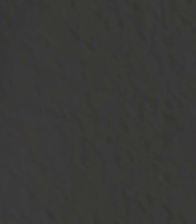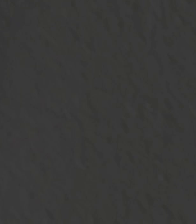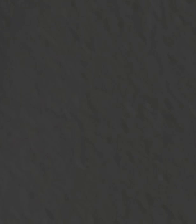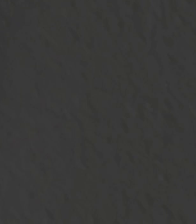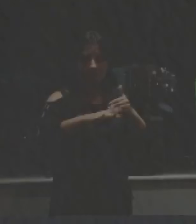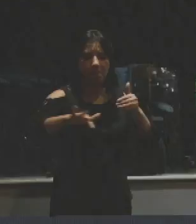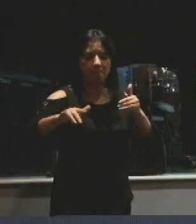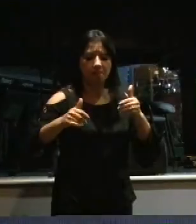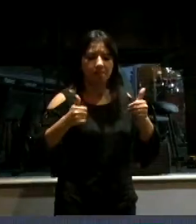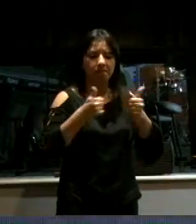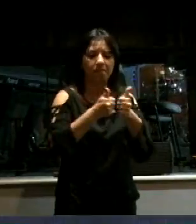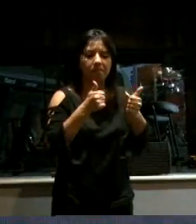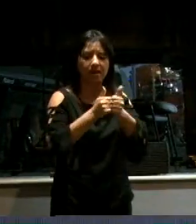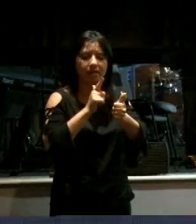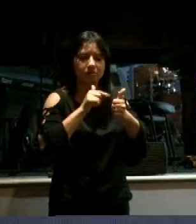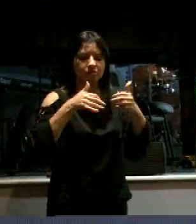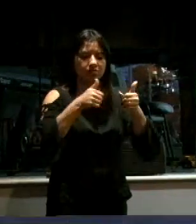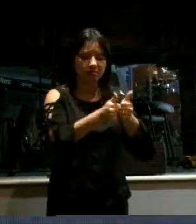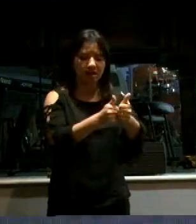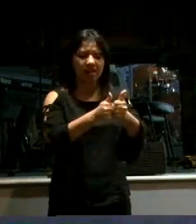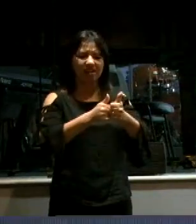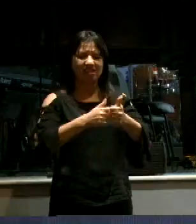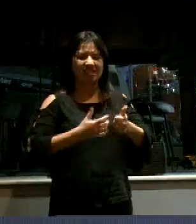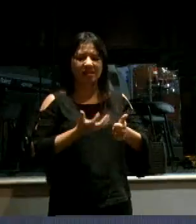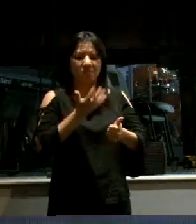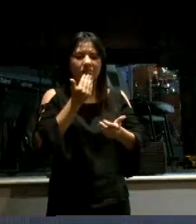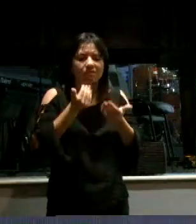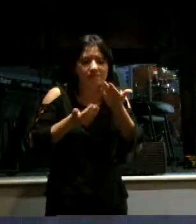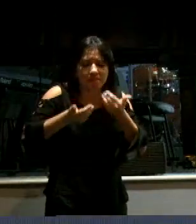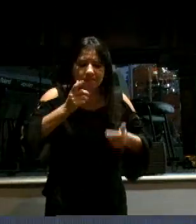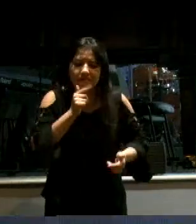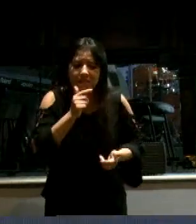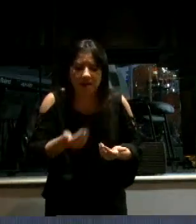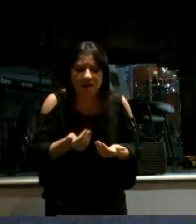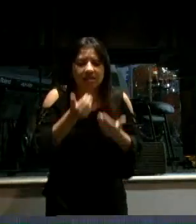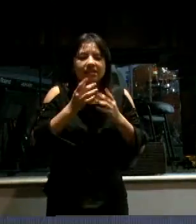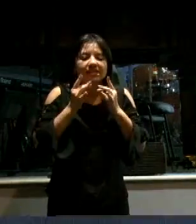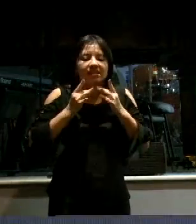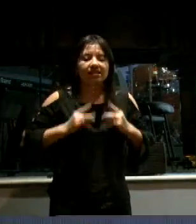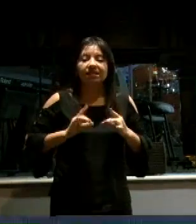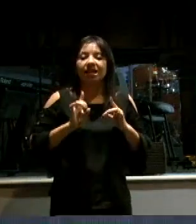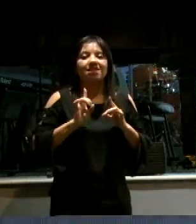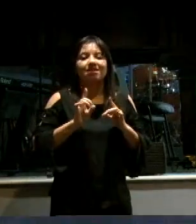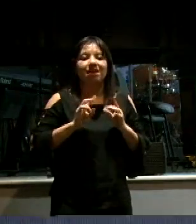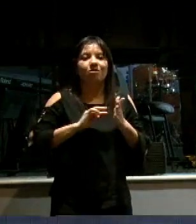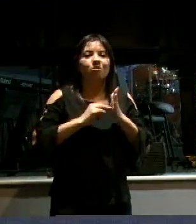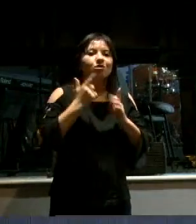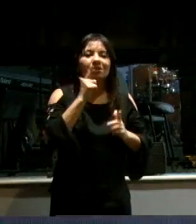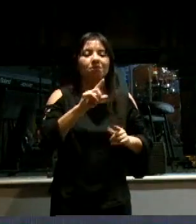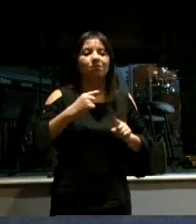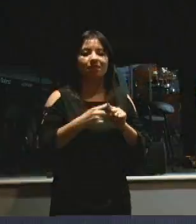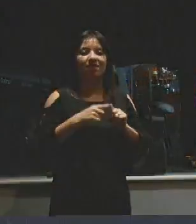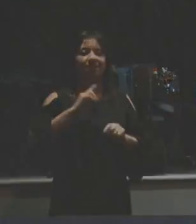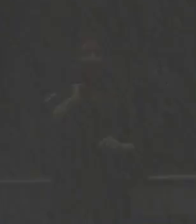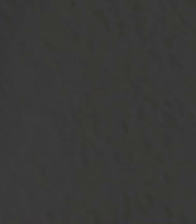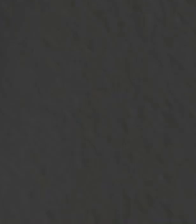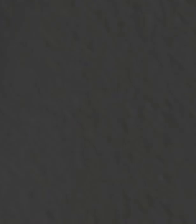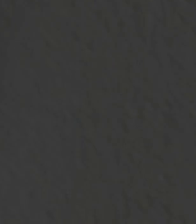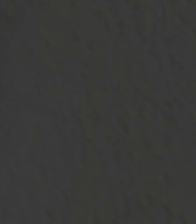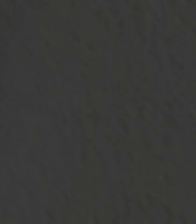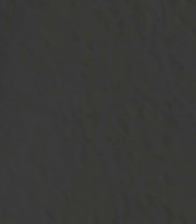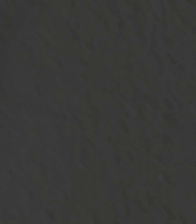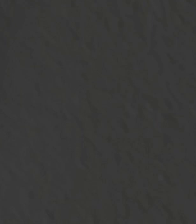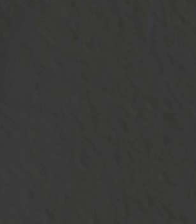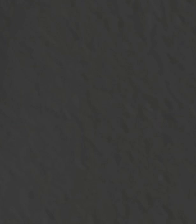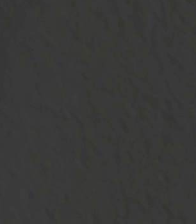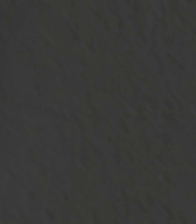amargas. By the way, por falar nisso, a palavra Mara no hebraico é amargo. E o